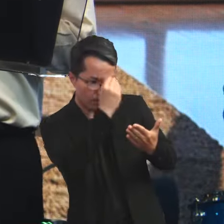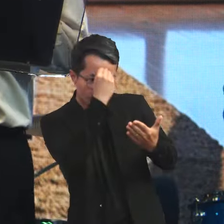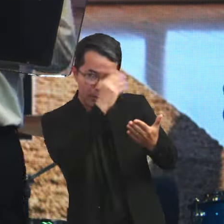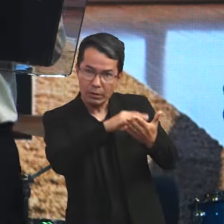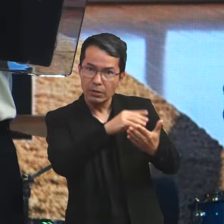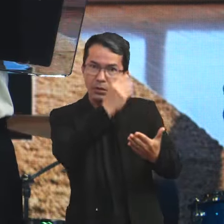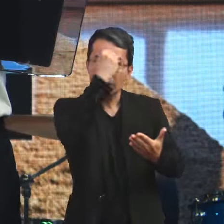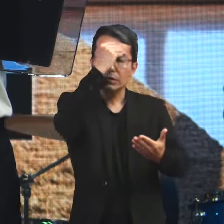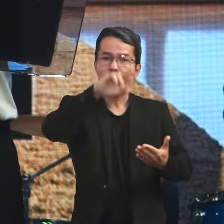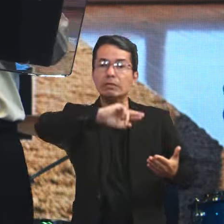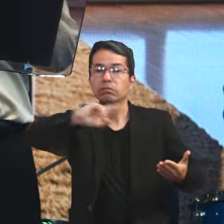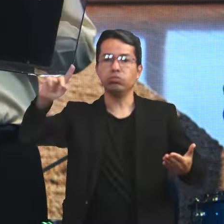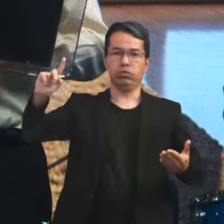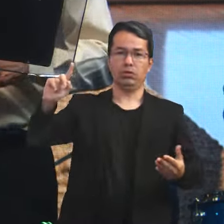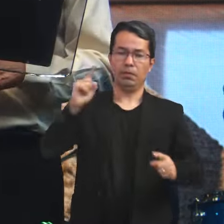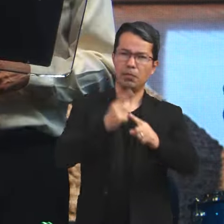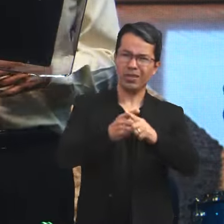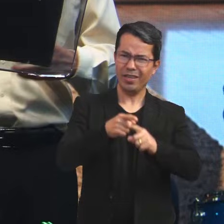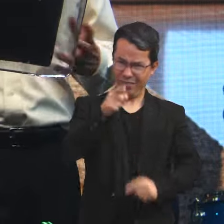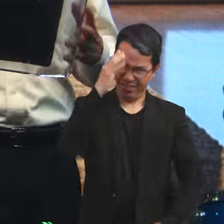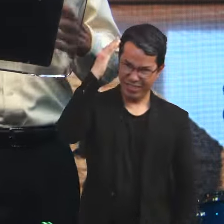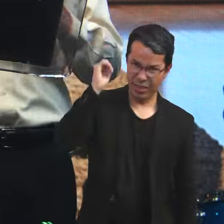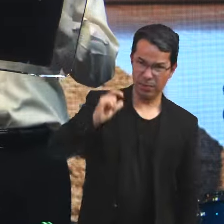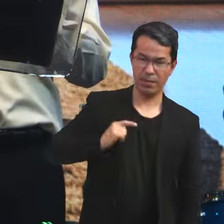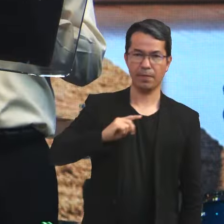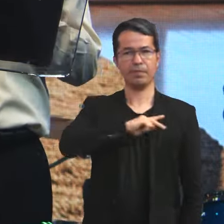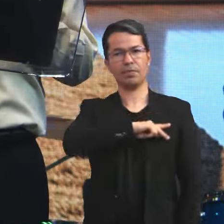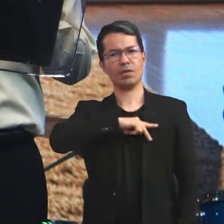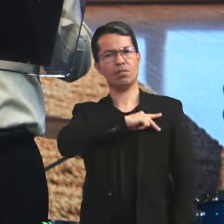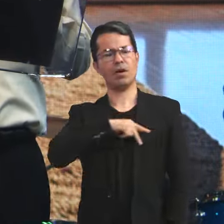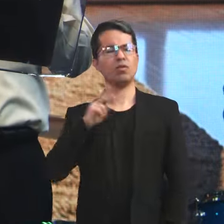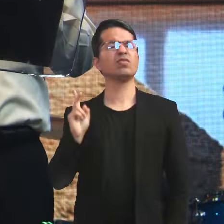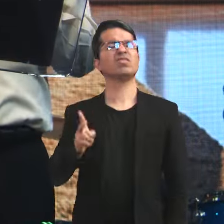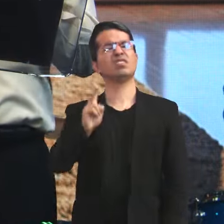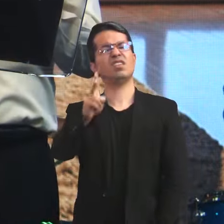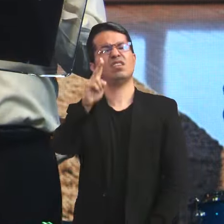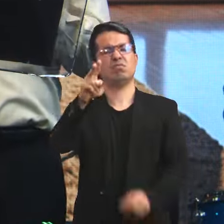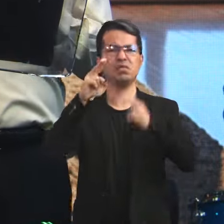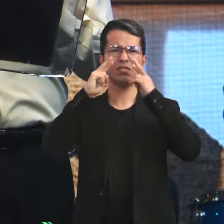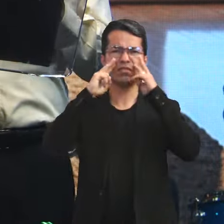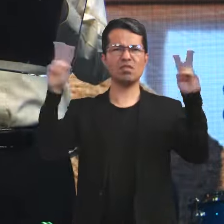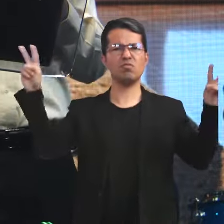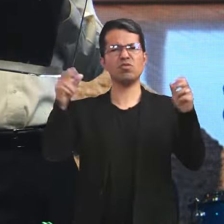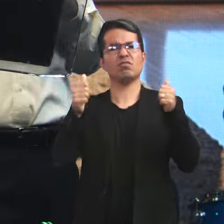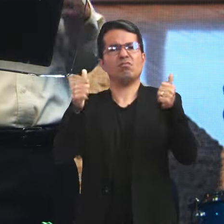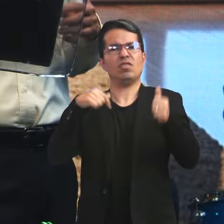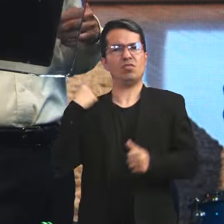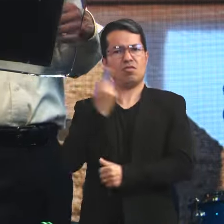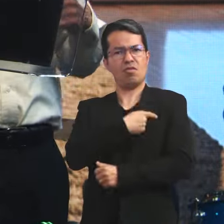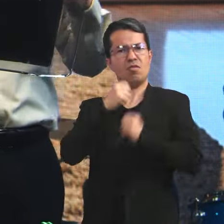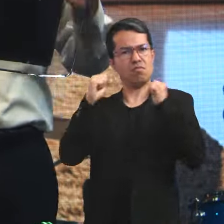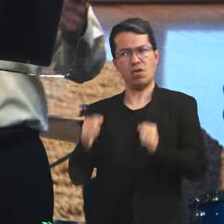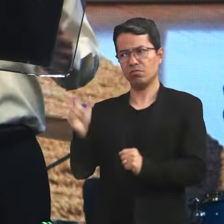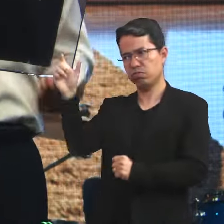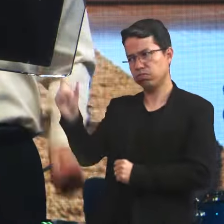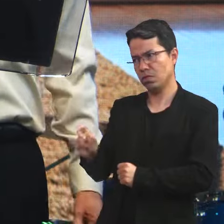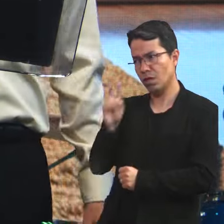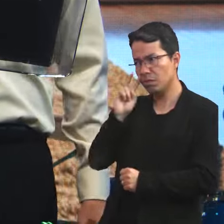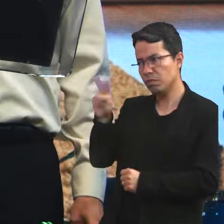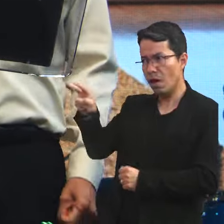nosas porque pao sempre sido considerado um modelo porque pao consider